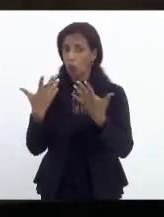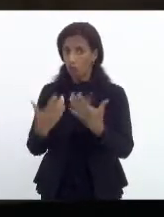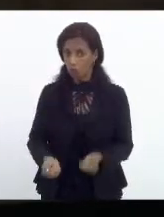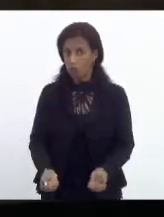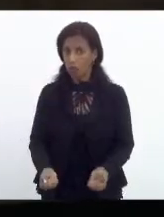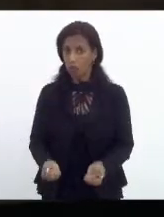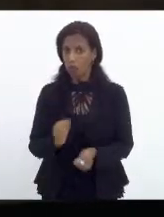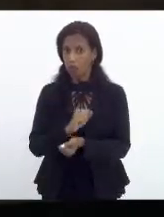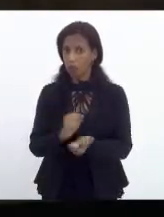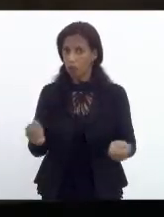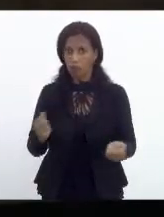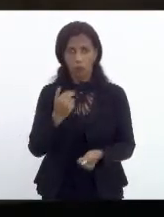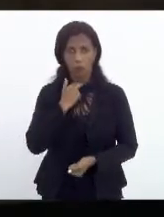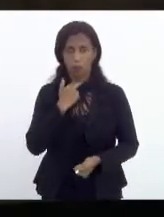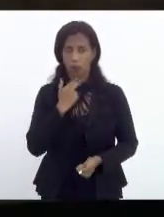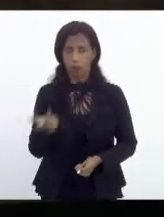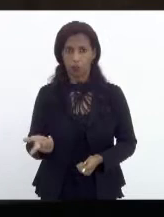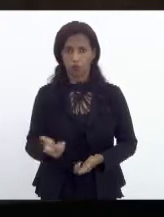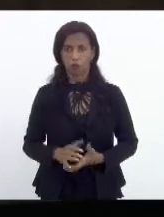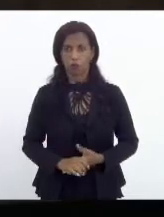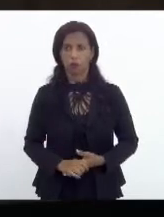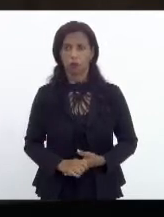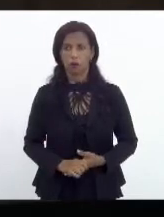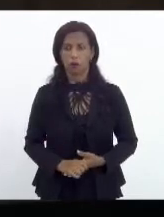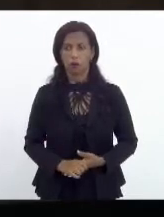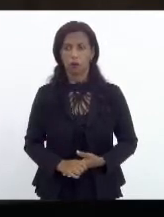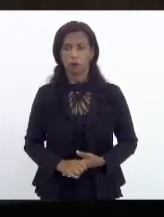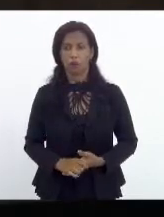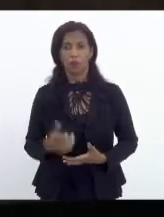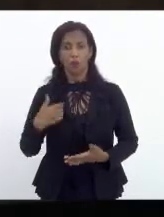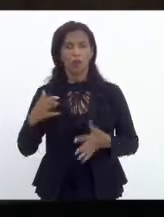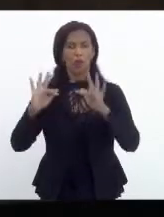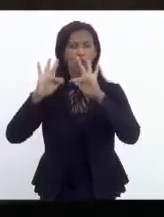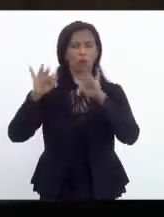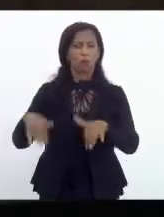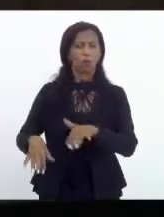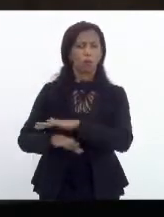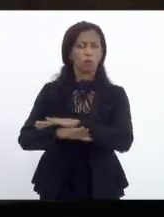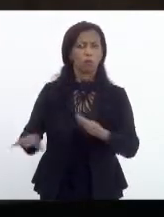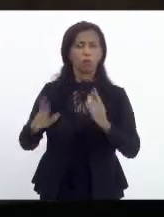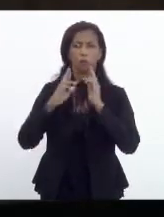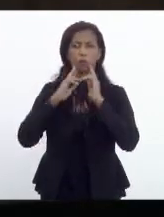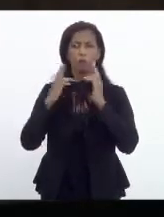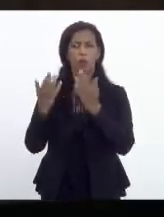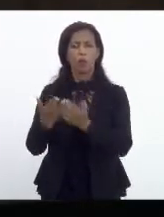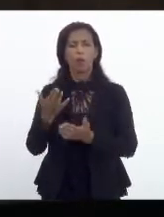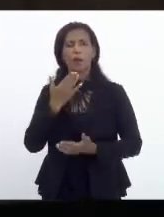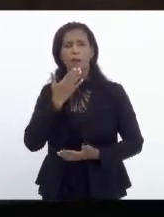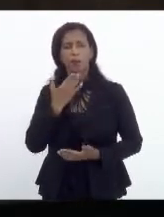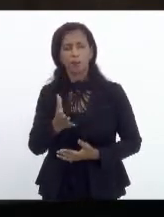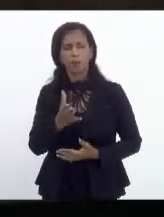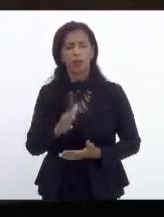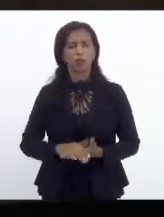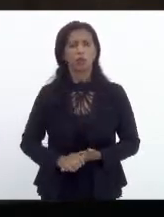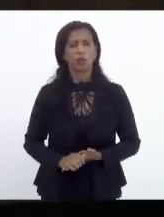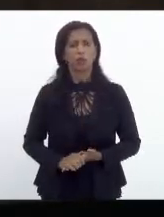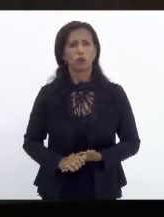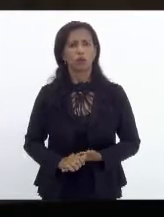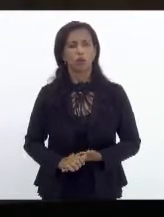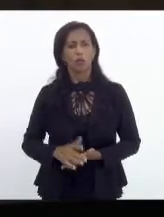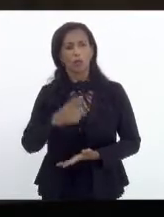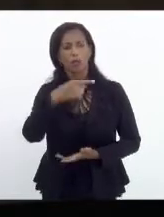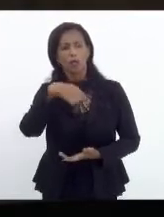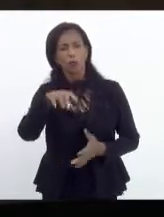senhor presidente. Inaceitável. Eu encerrei a reunião, pedi que aqueles que não